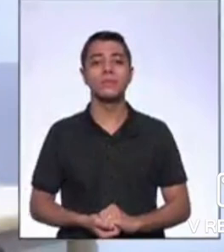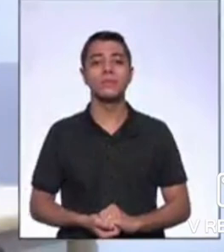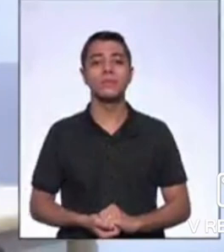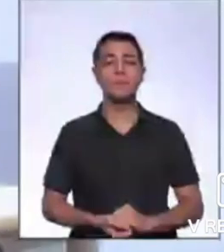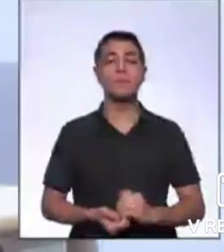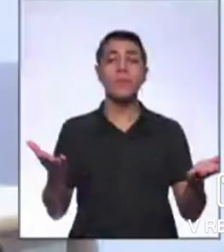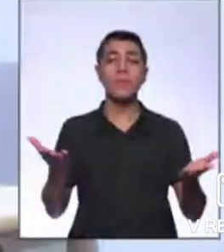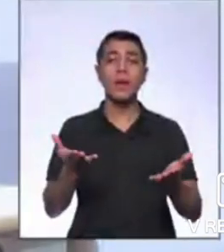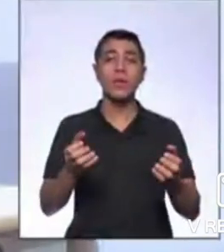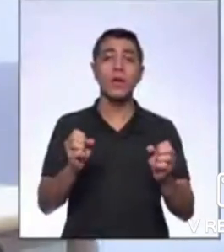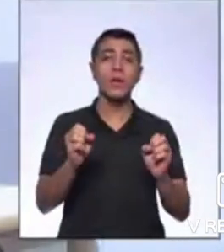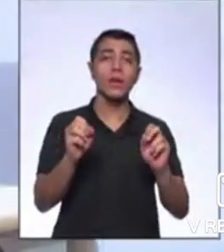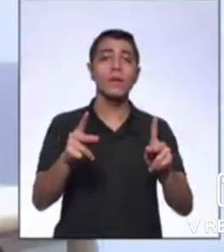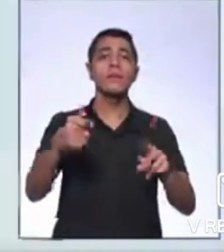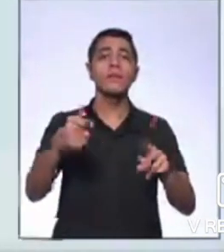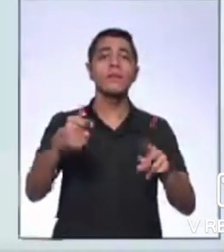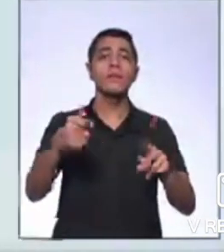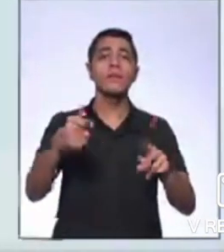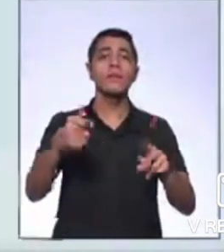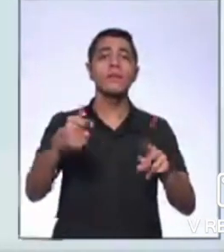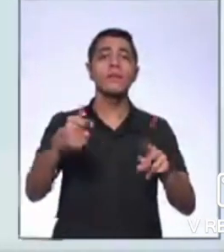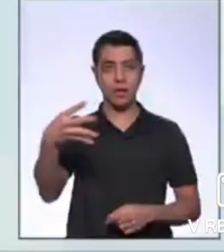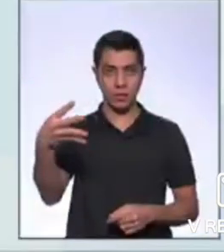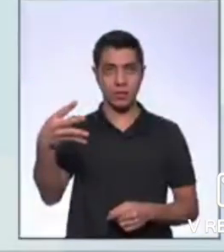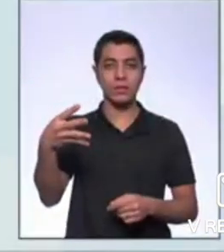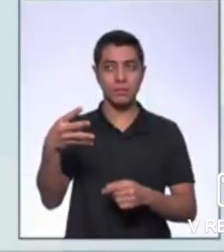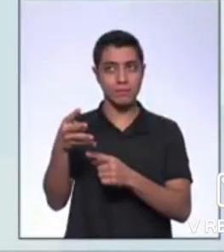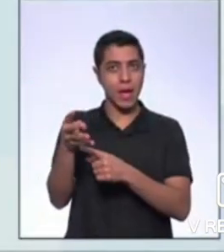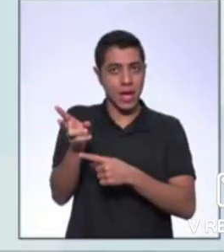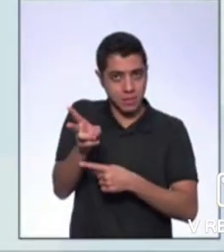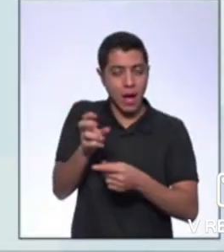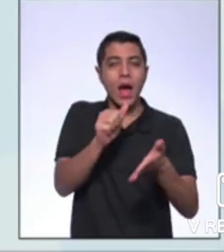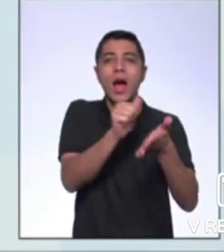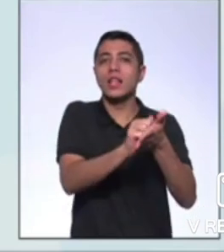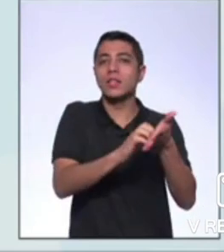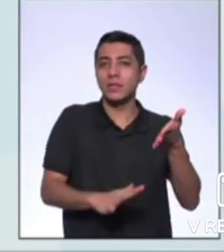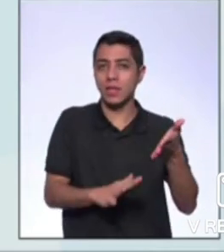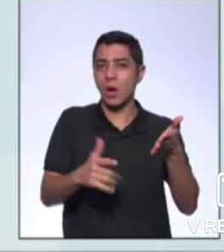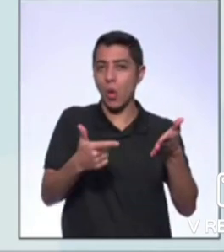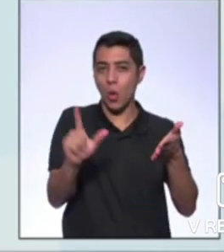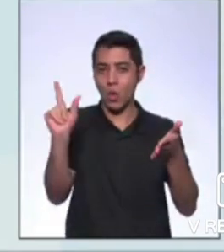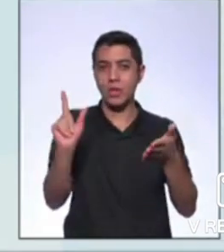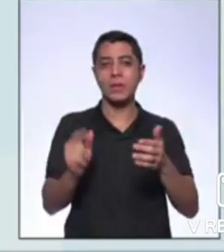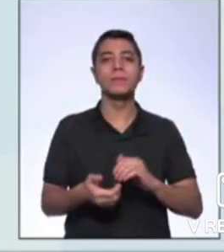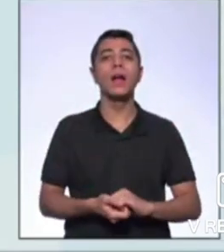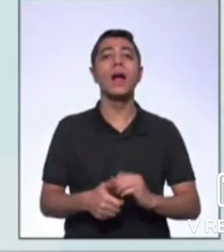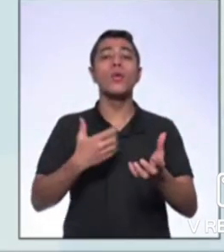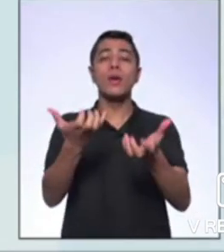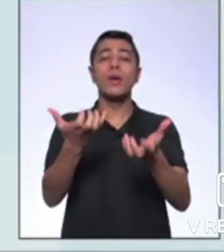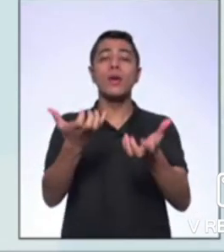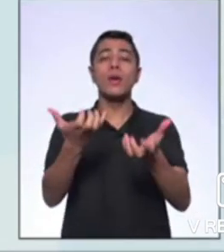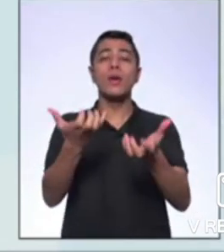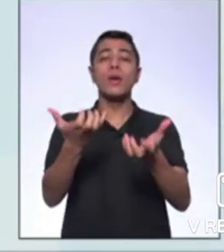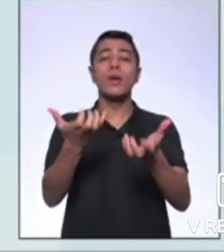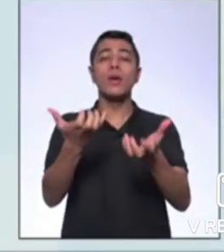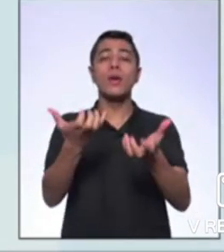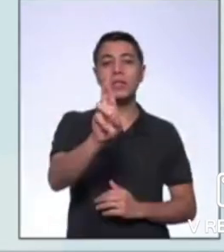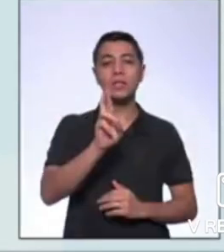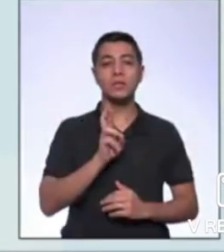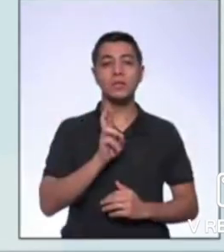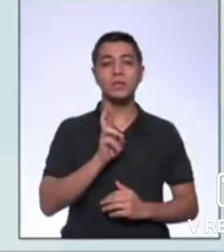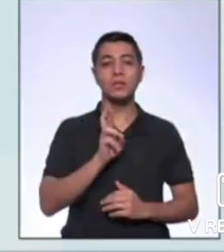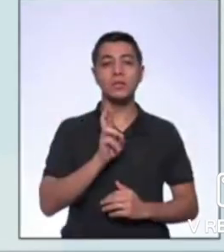atividade para vocês. Na mesma tabelinha, eu quero agora que vocês respondam para mim o quê? Podemos classificar, respectivamente,